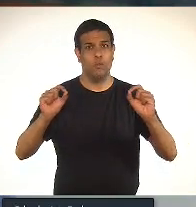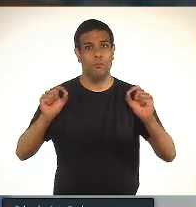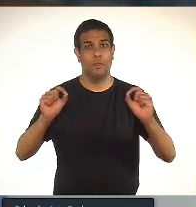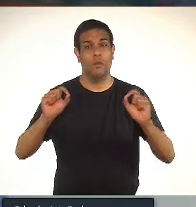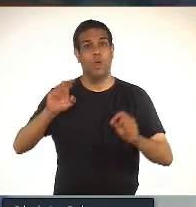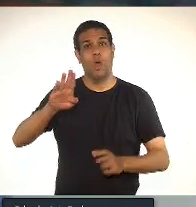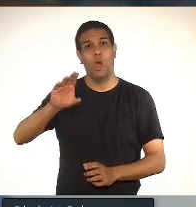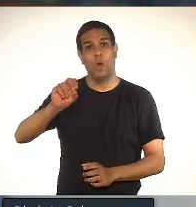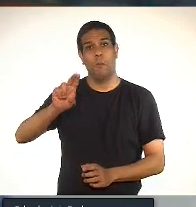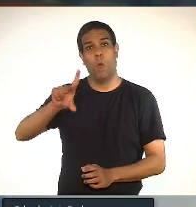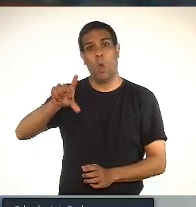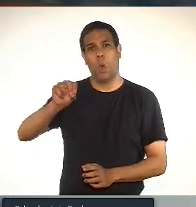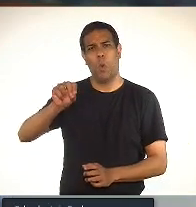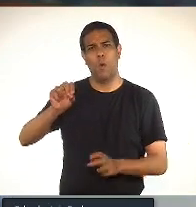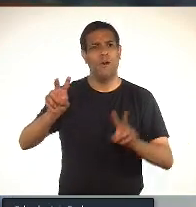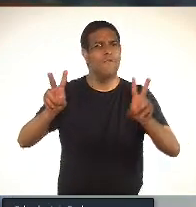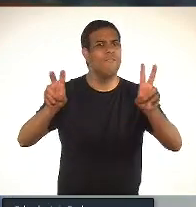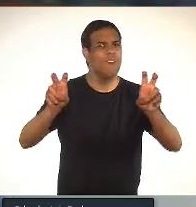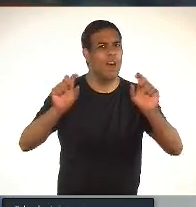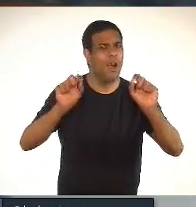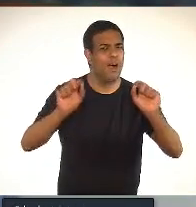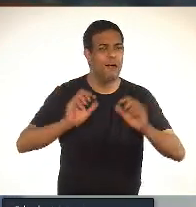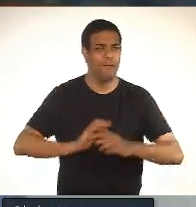Boulos dizendo a seguinte pérola.